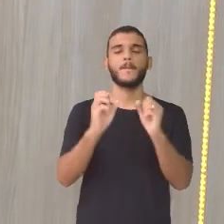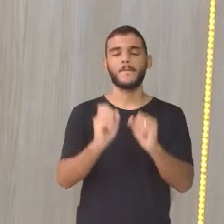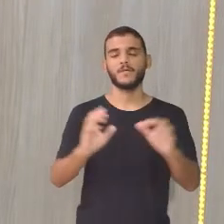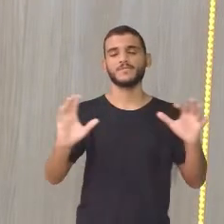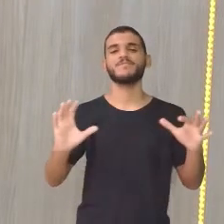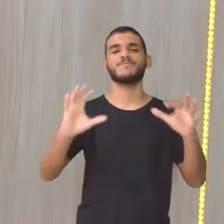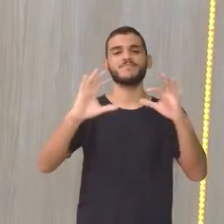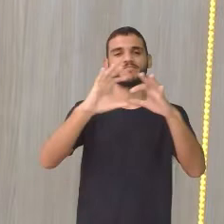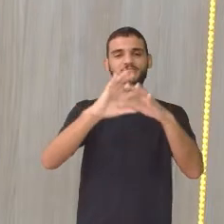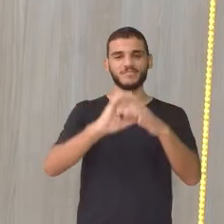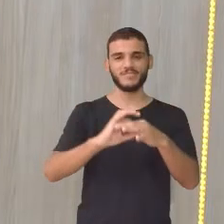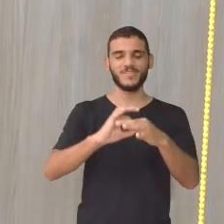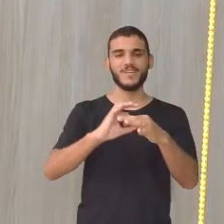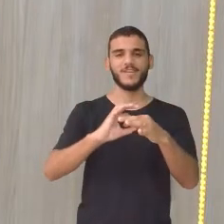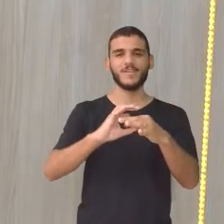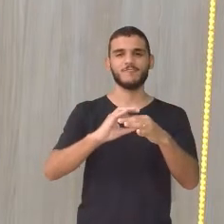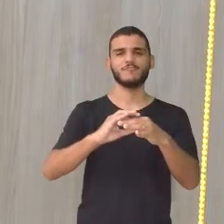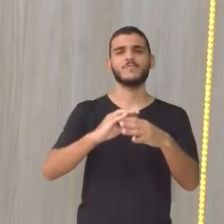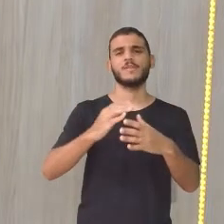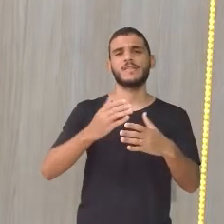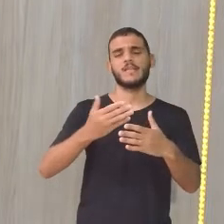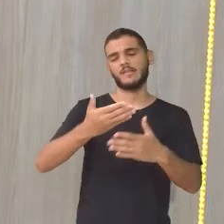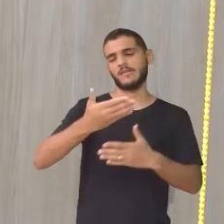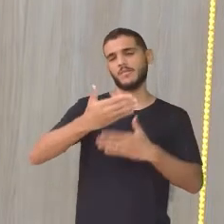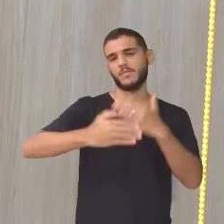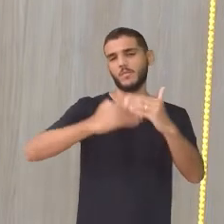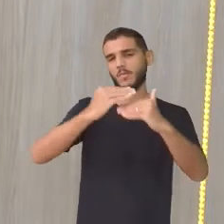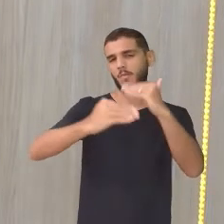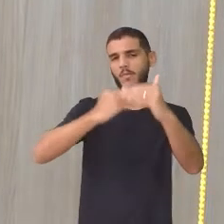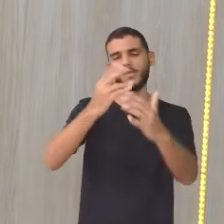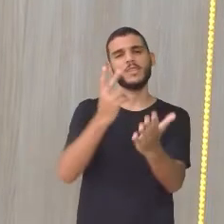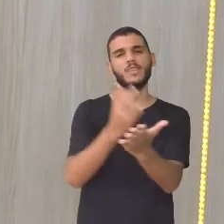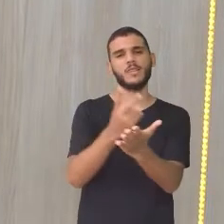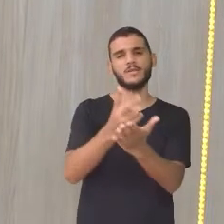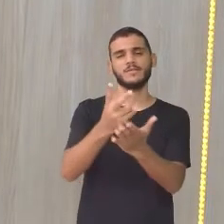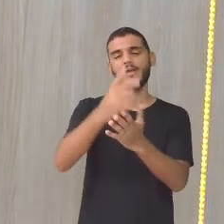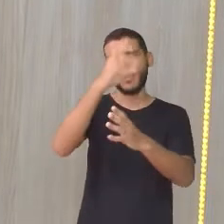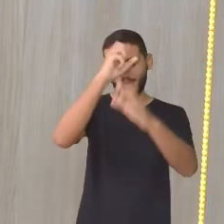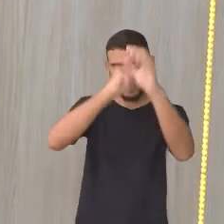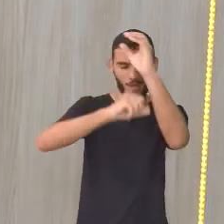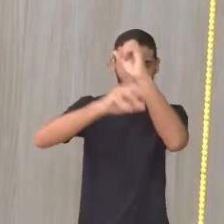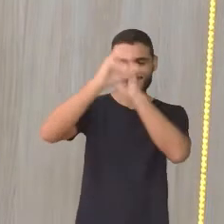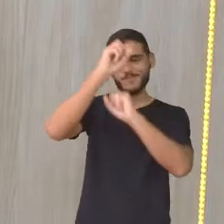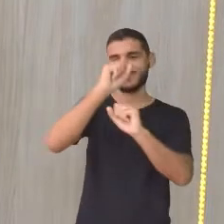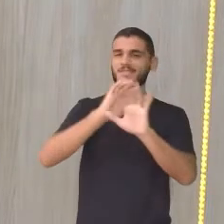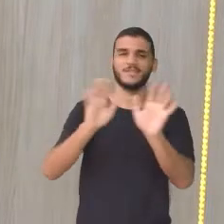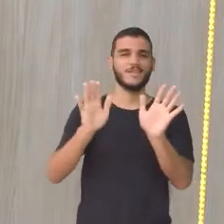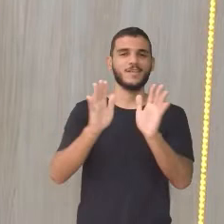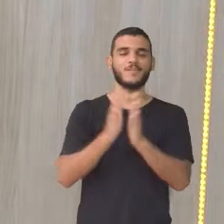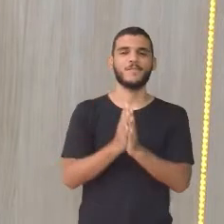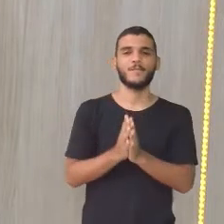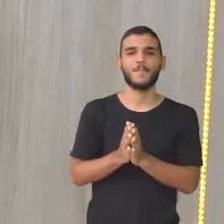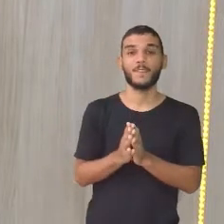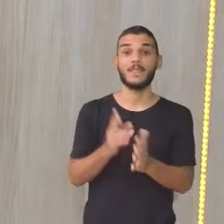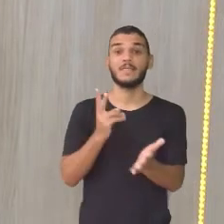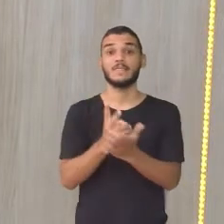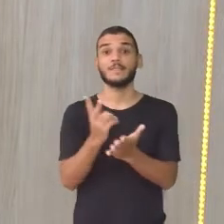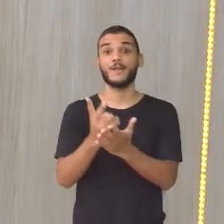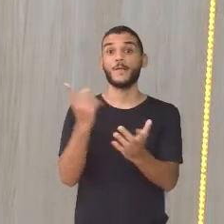conectados, fazendo esse processo sempre, né, de aprendizado, procurando